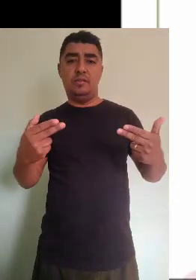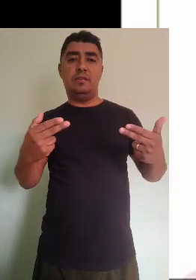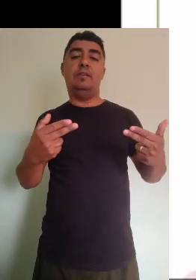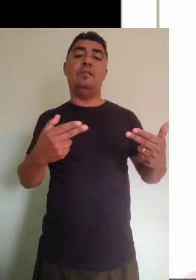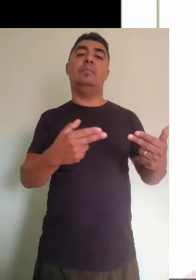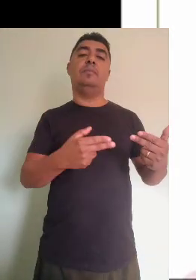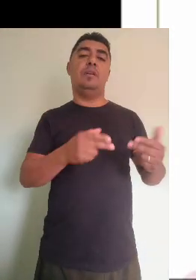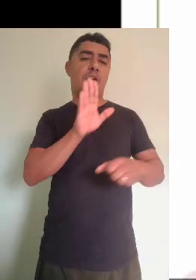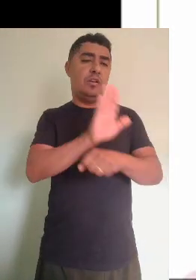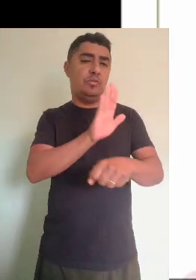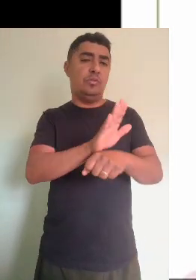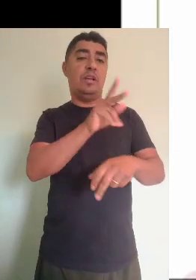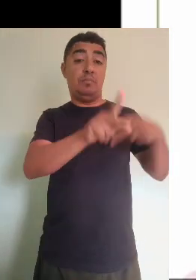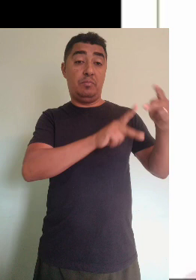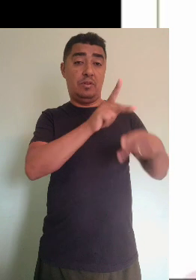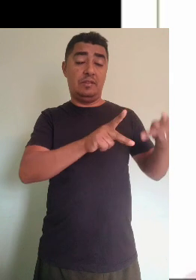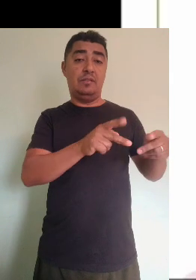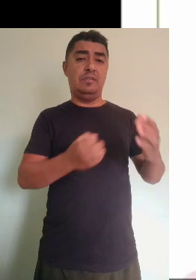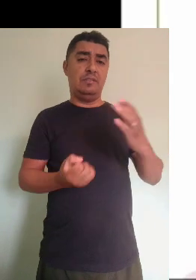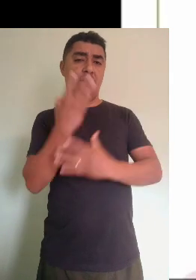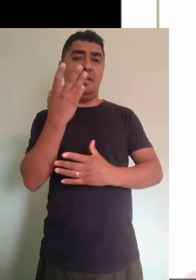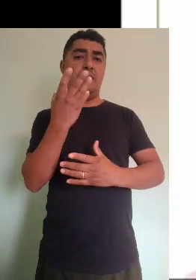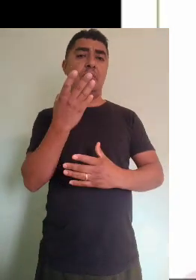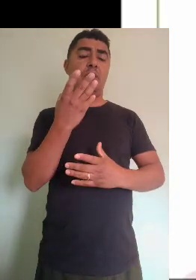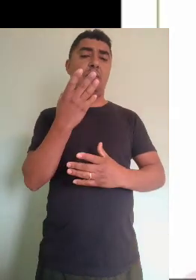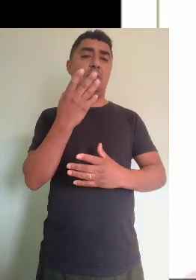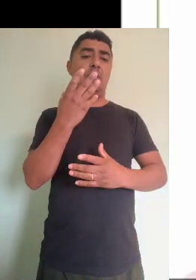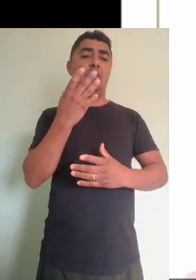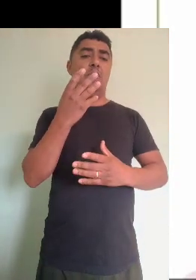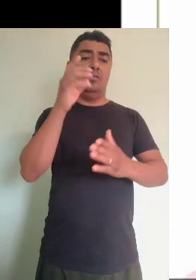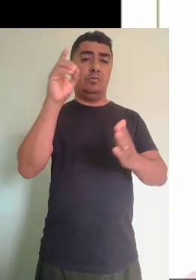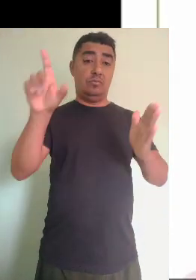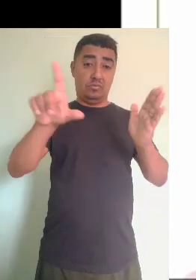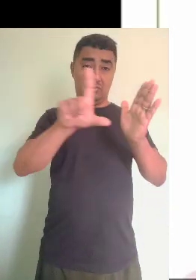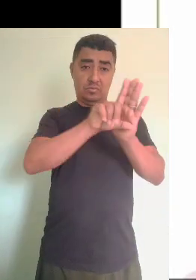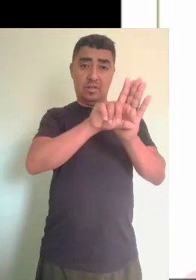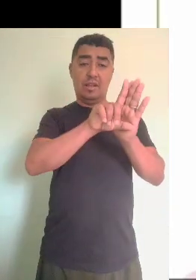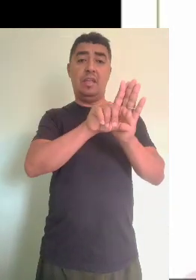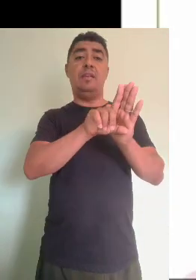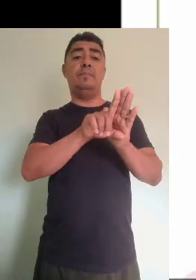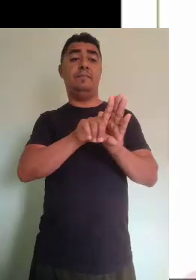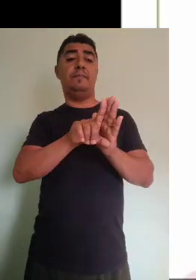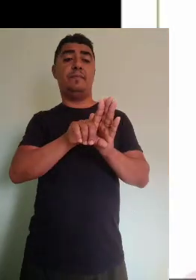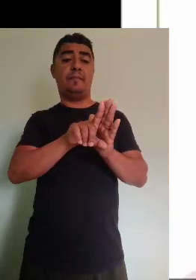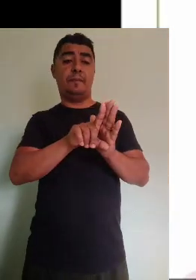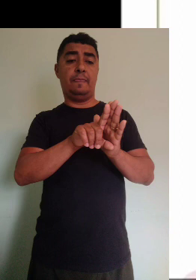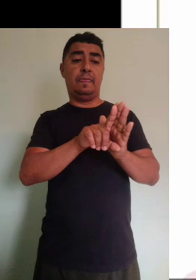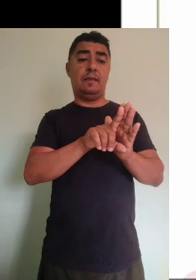franceses criaram a Declaração dos Direitos do Homem e do Cidadão, no dia 26 de agosto